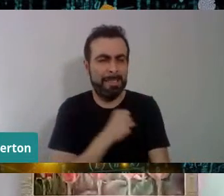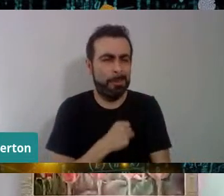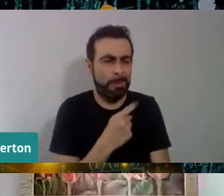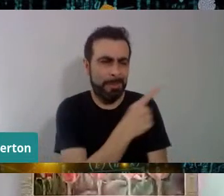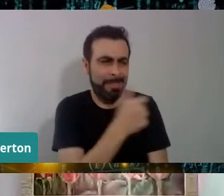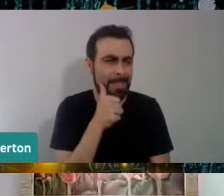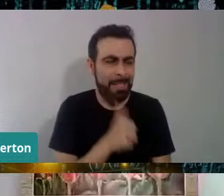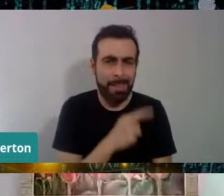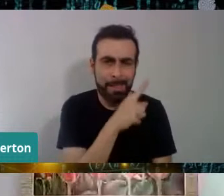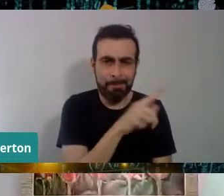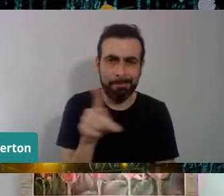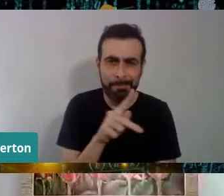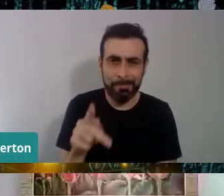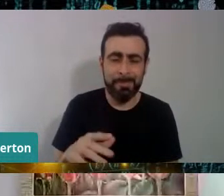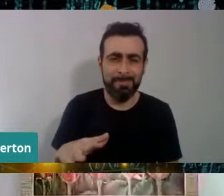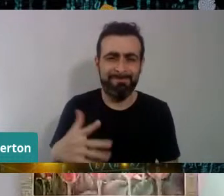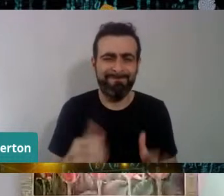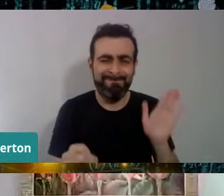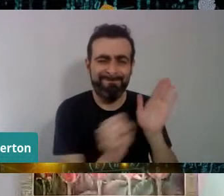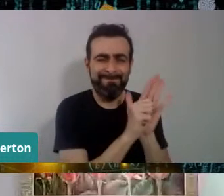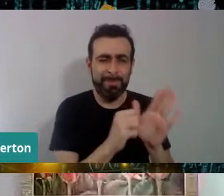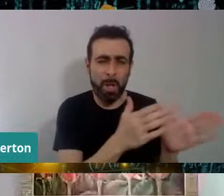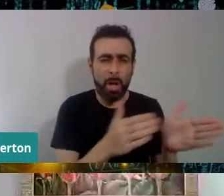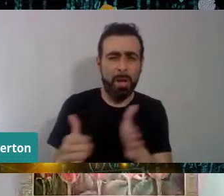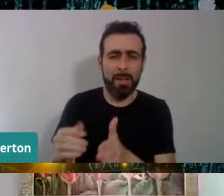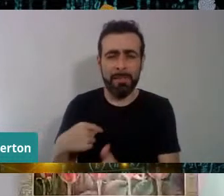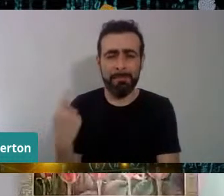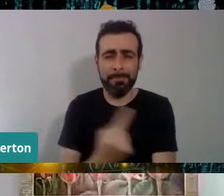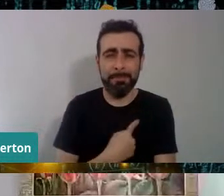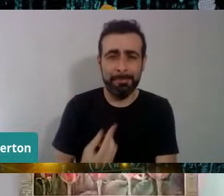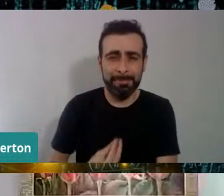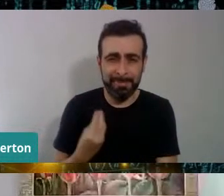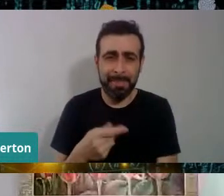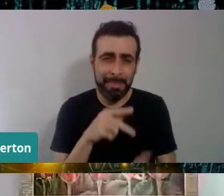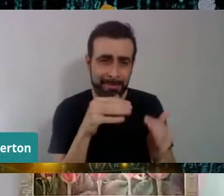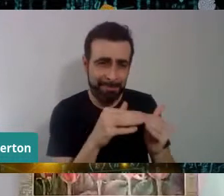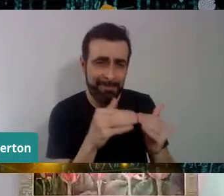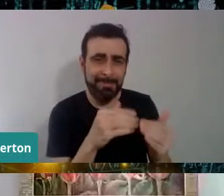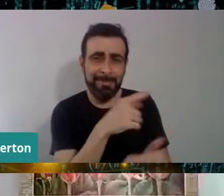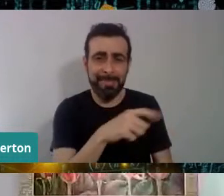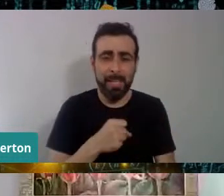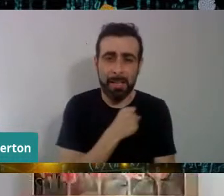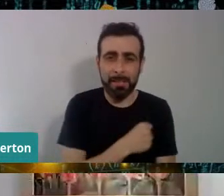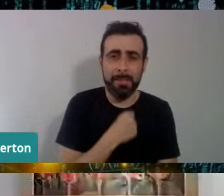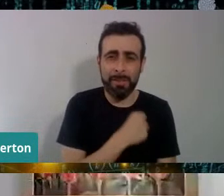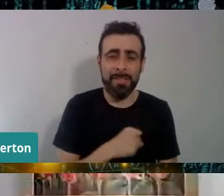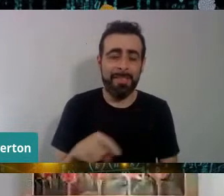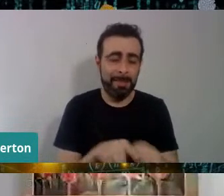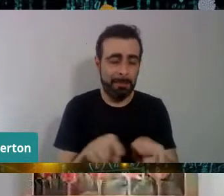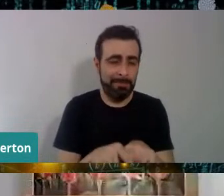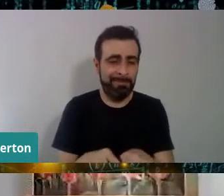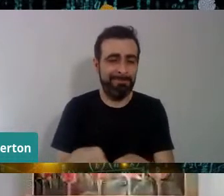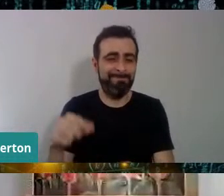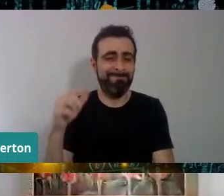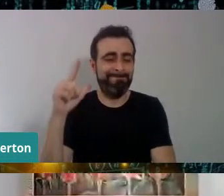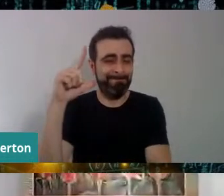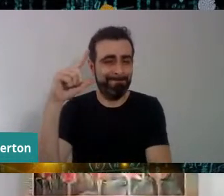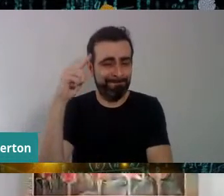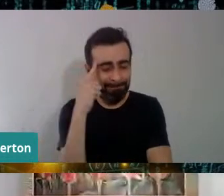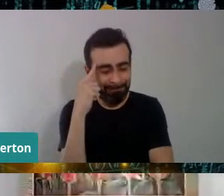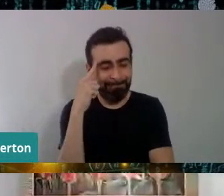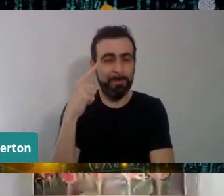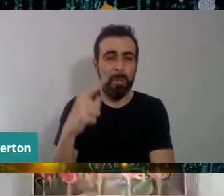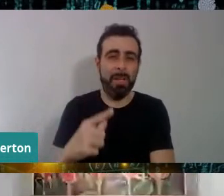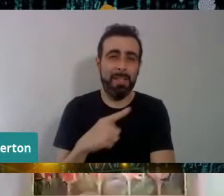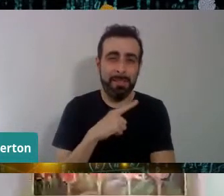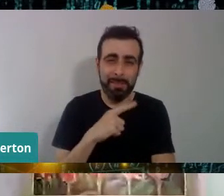é porque se marcou muito a nossa vida, né? Então, muitas saudades. Ixi, a gente fica